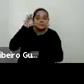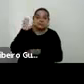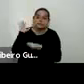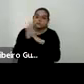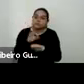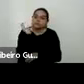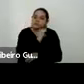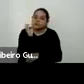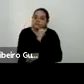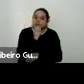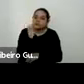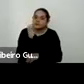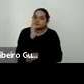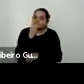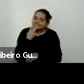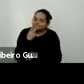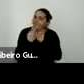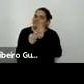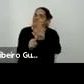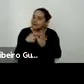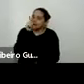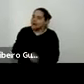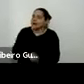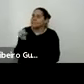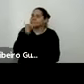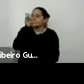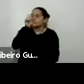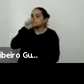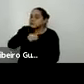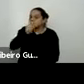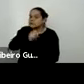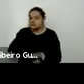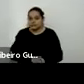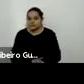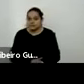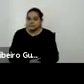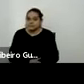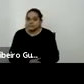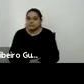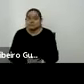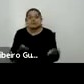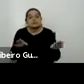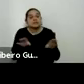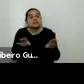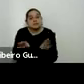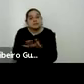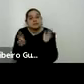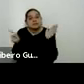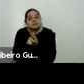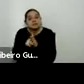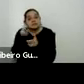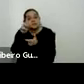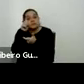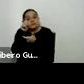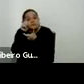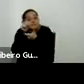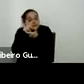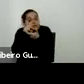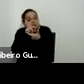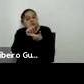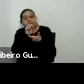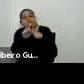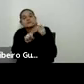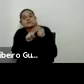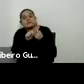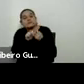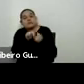se coloca. E ele se coloca também do ponto de vista da sustentação da